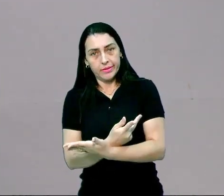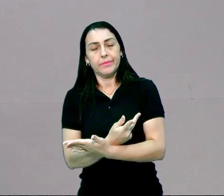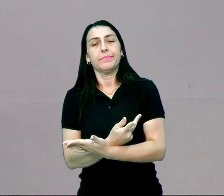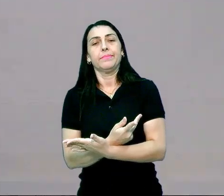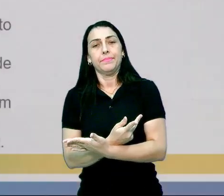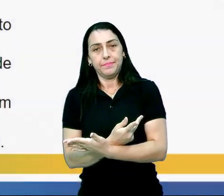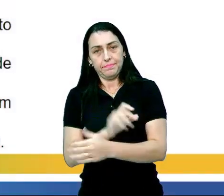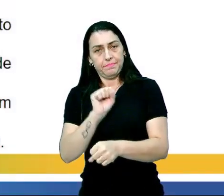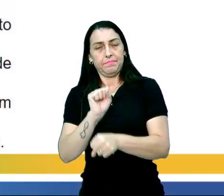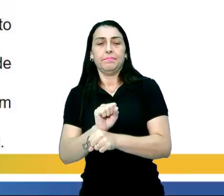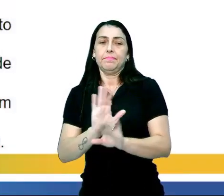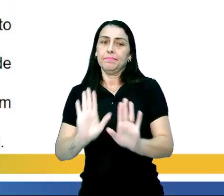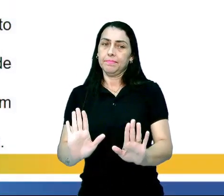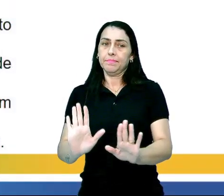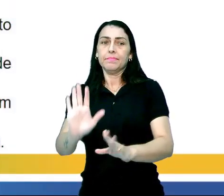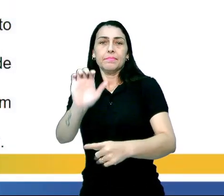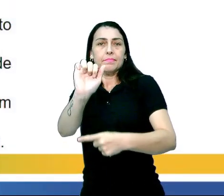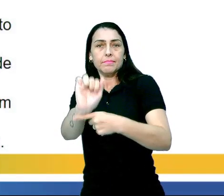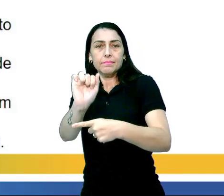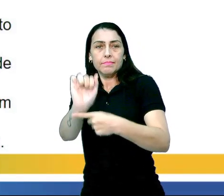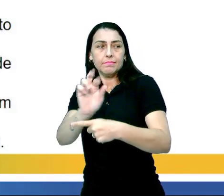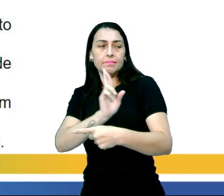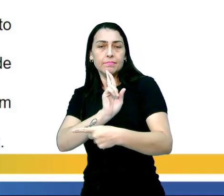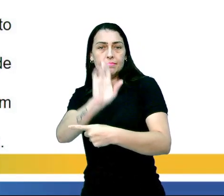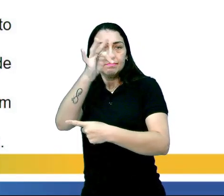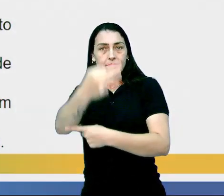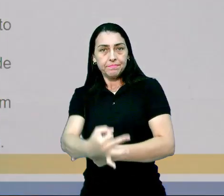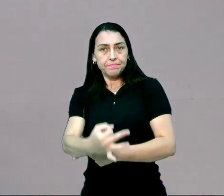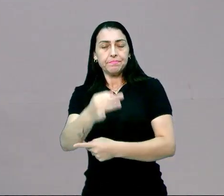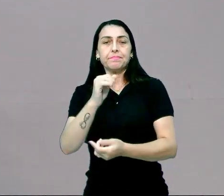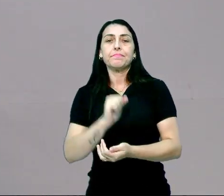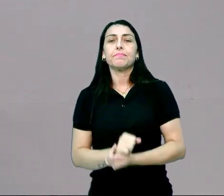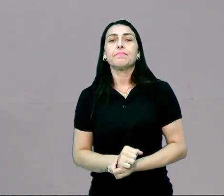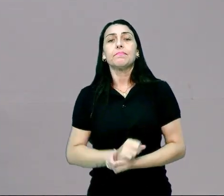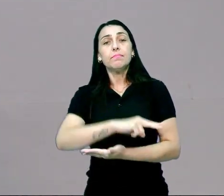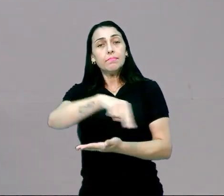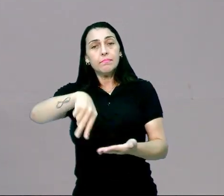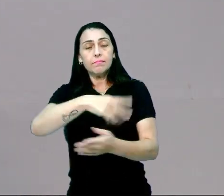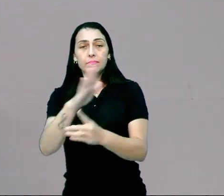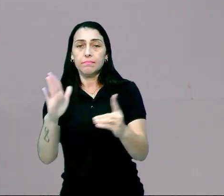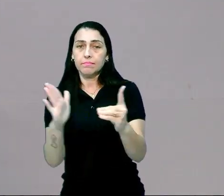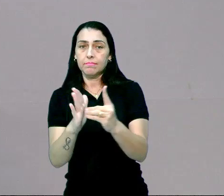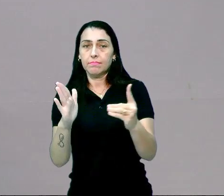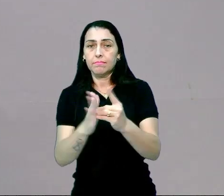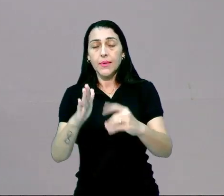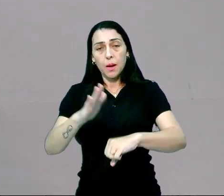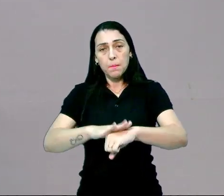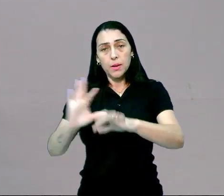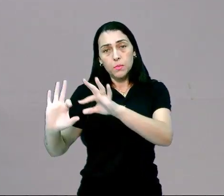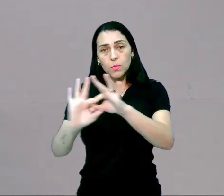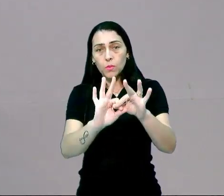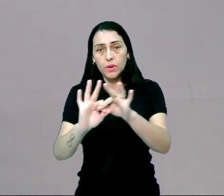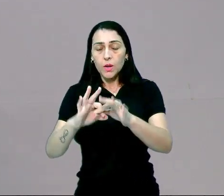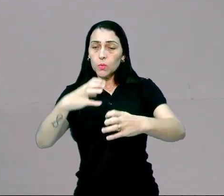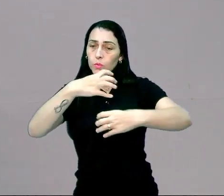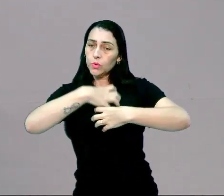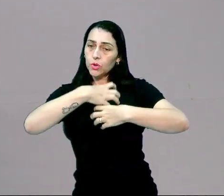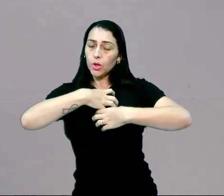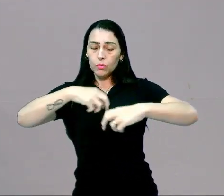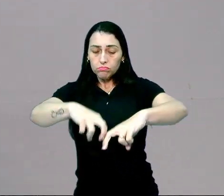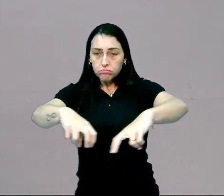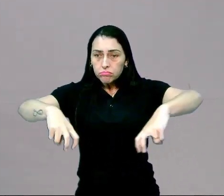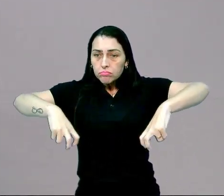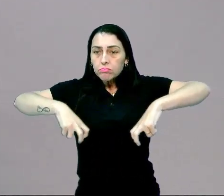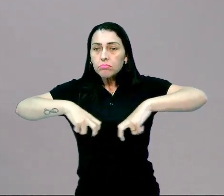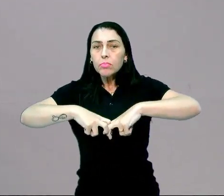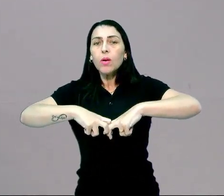gente já para aqui porque a gente tem um gabarito que é a alternativa A. A dança indígena ela é mais para o contexto da forma, roda,